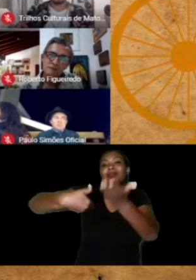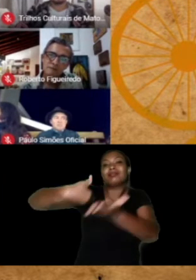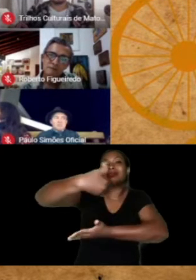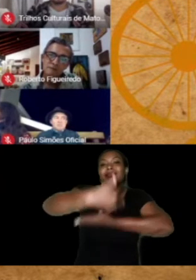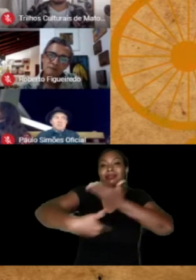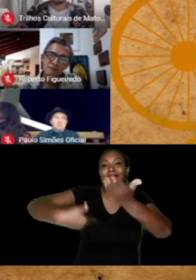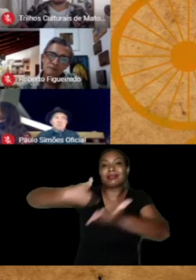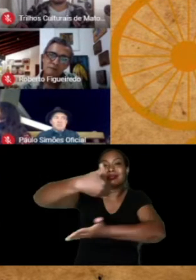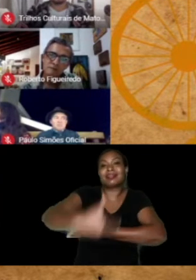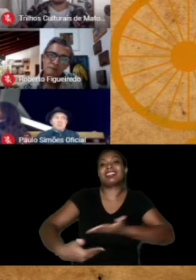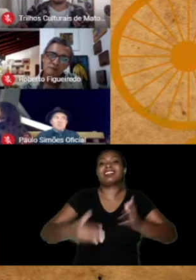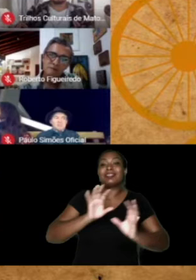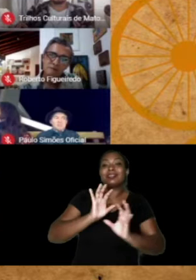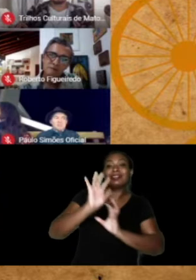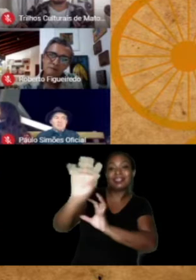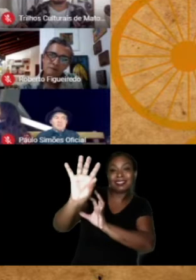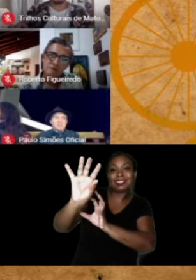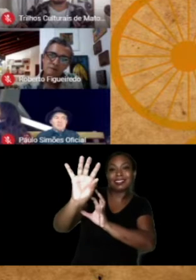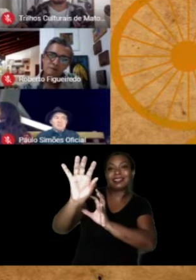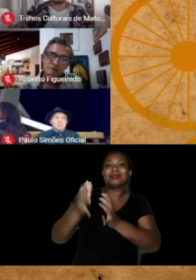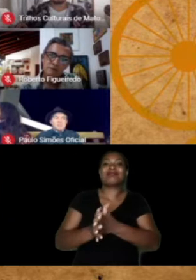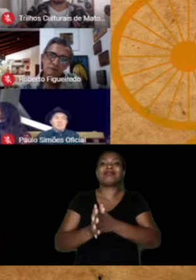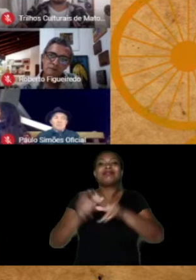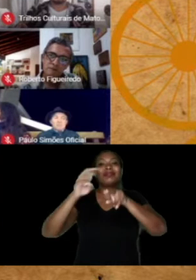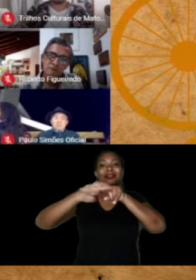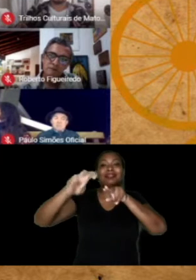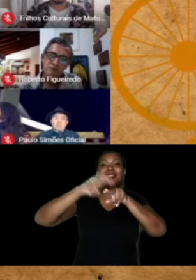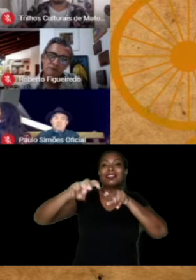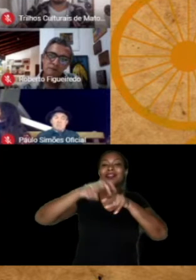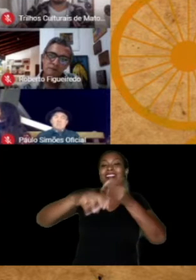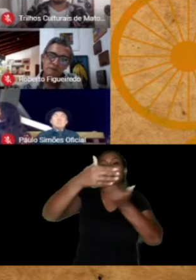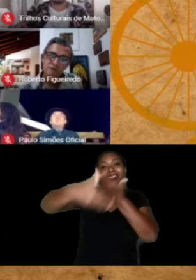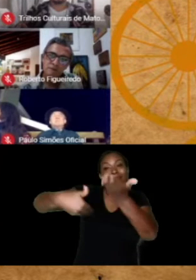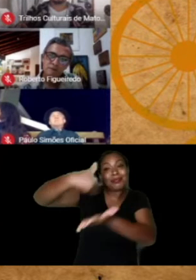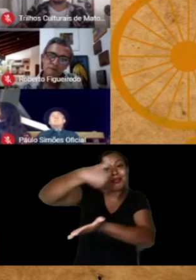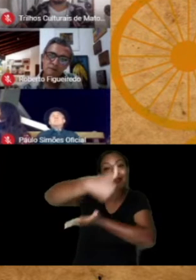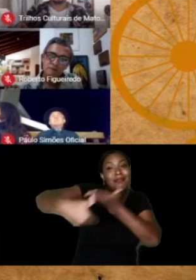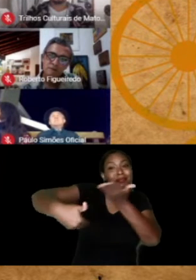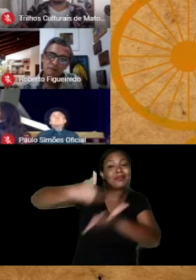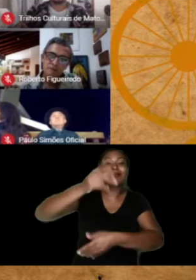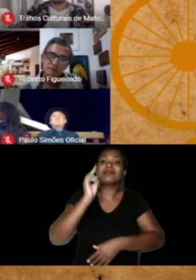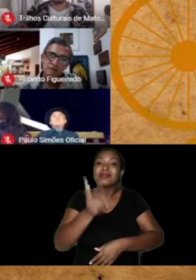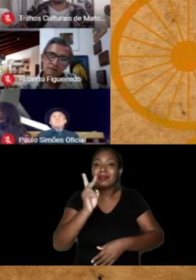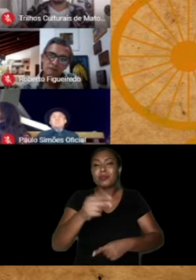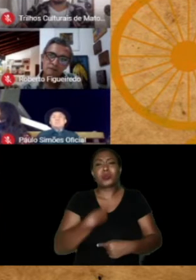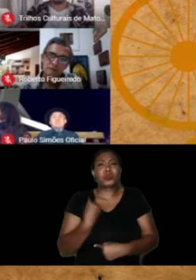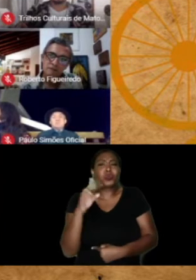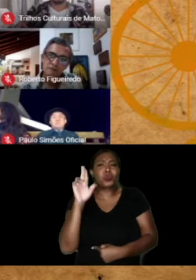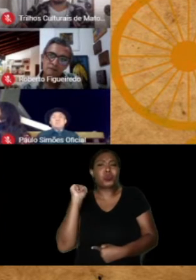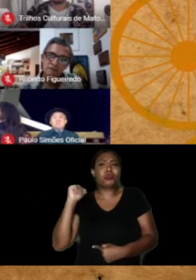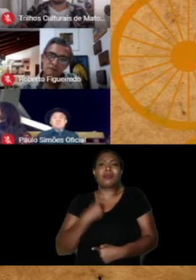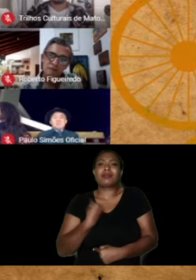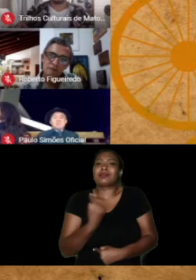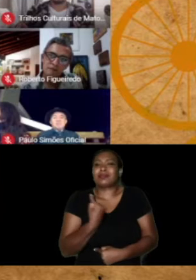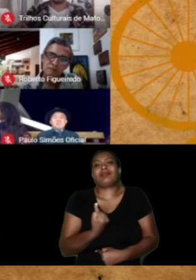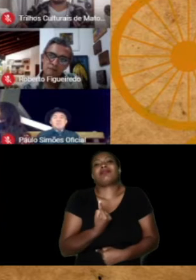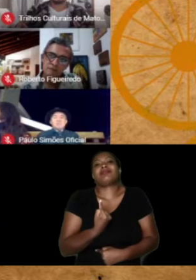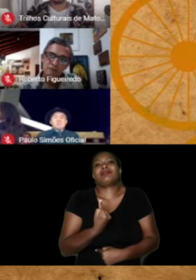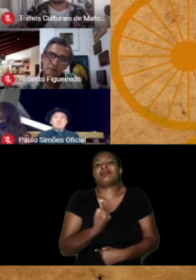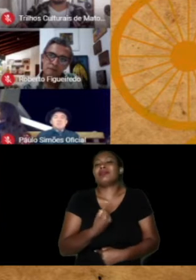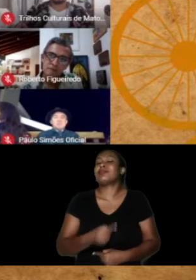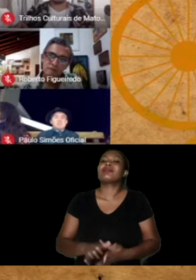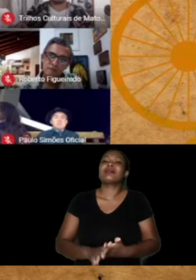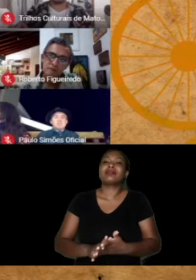a maneira do ferroviário interagir. Muitas vezes nós não temos